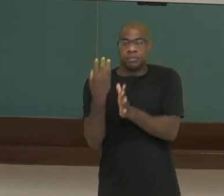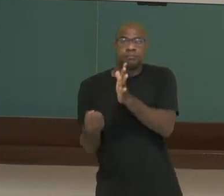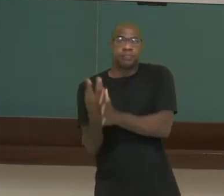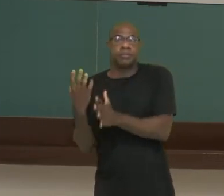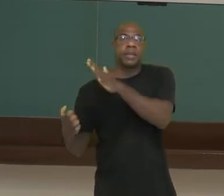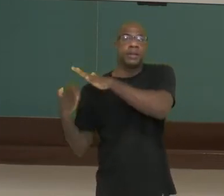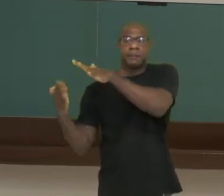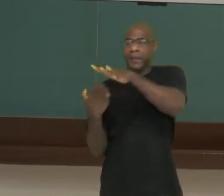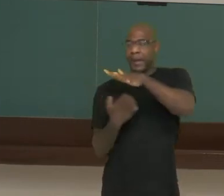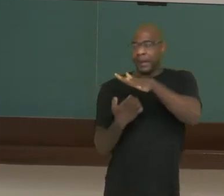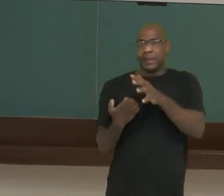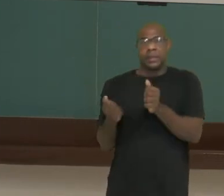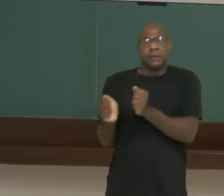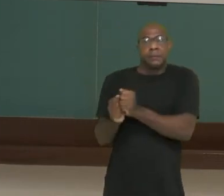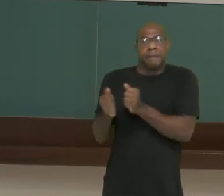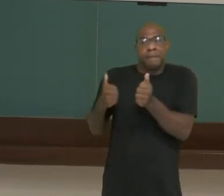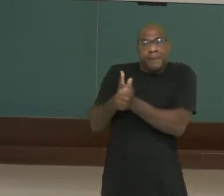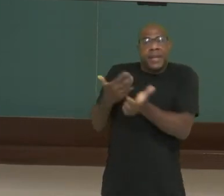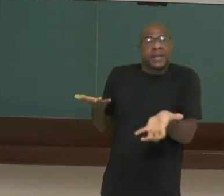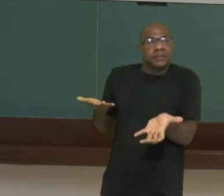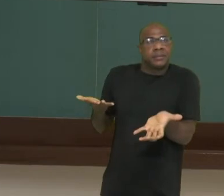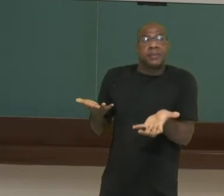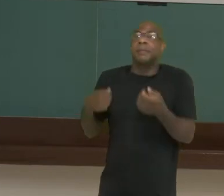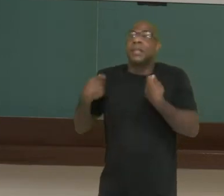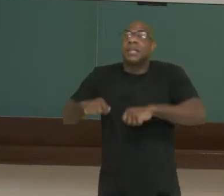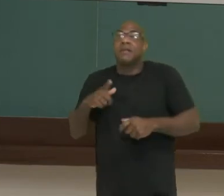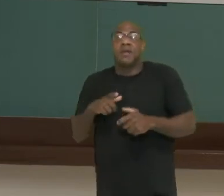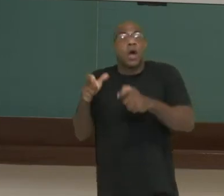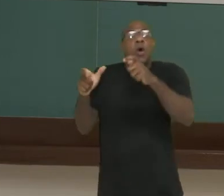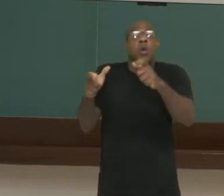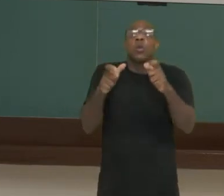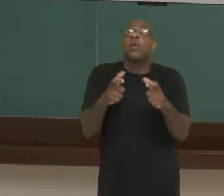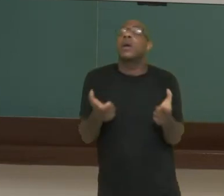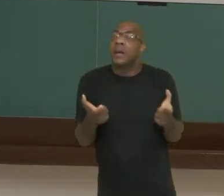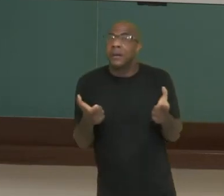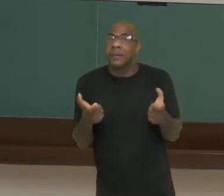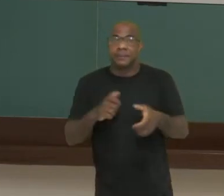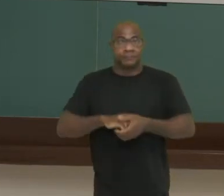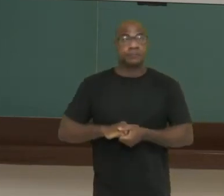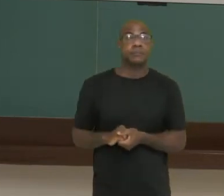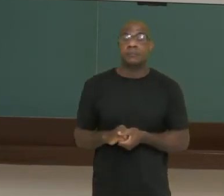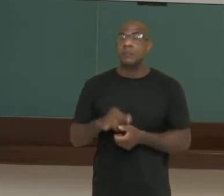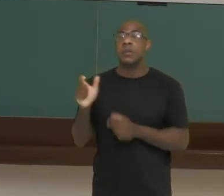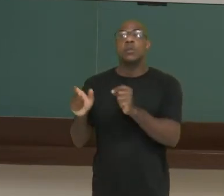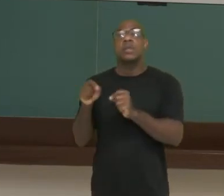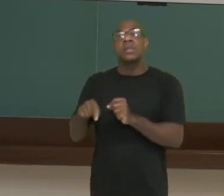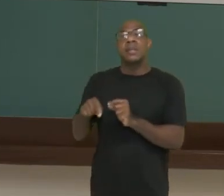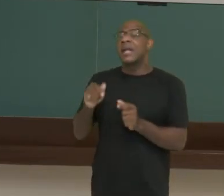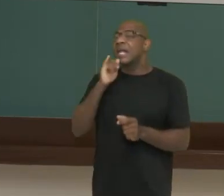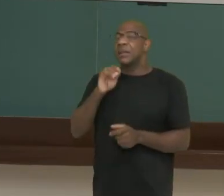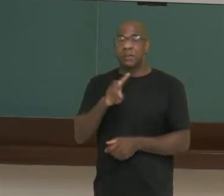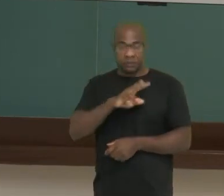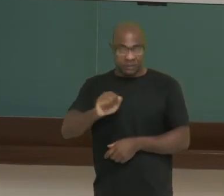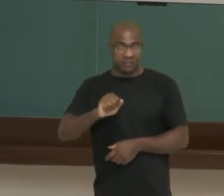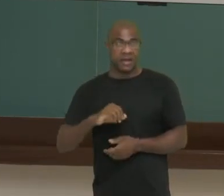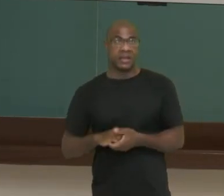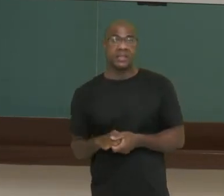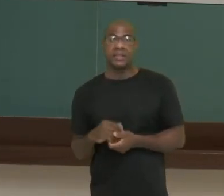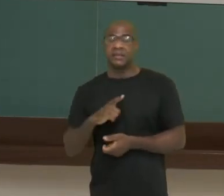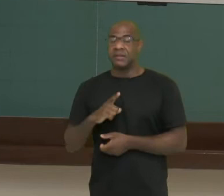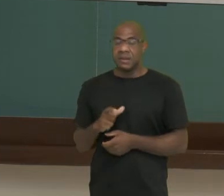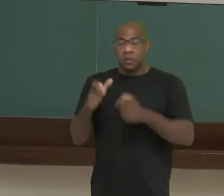então a localização vai ser importante, mas tem que ver também o que a concorrência já está oferecendo, porque se você vai entrar dentro